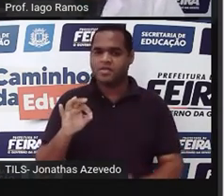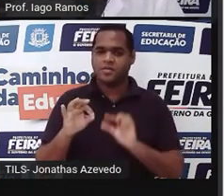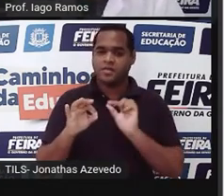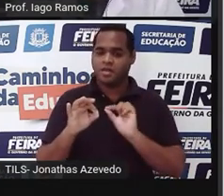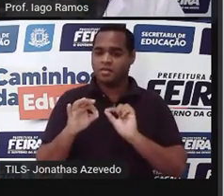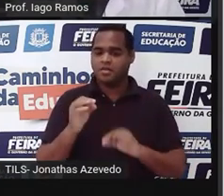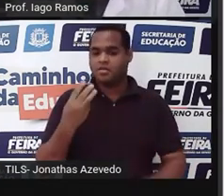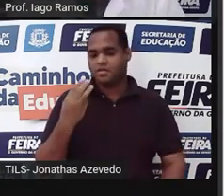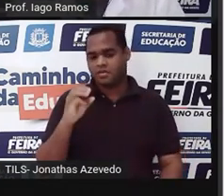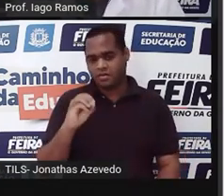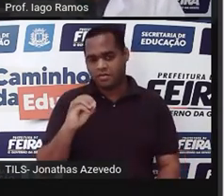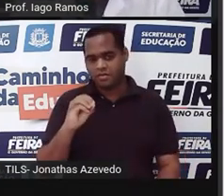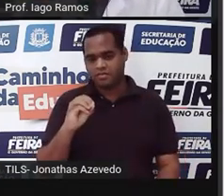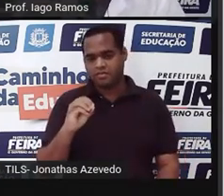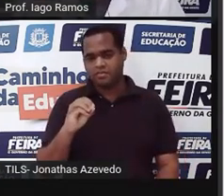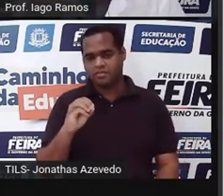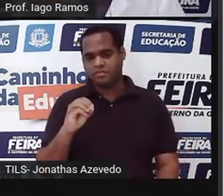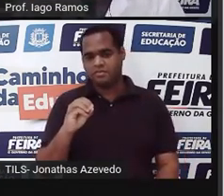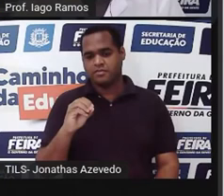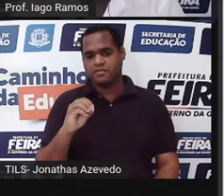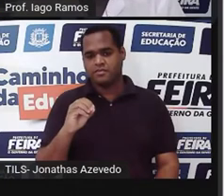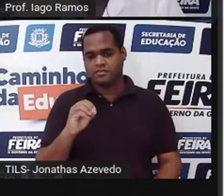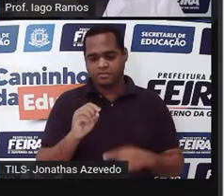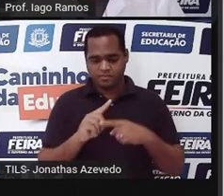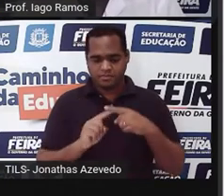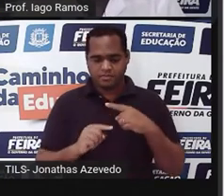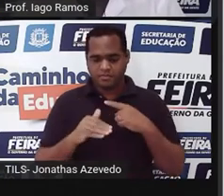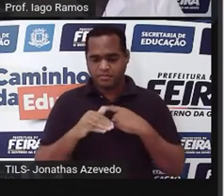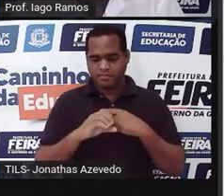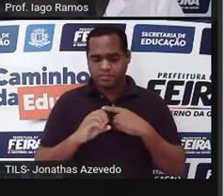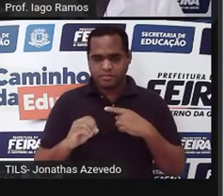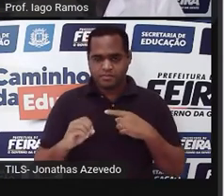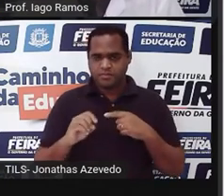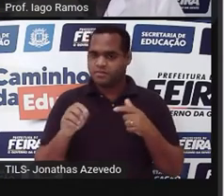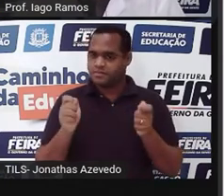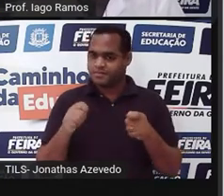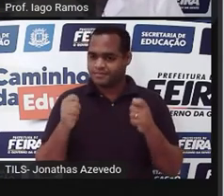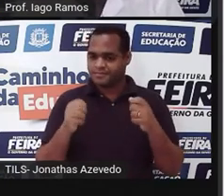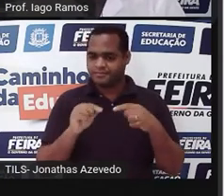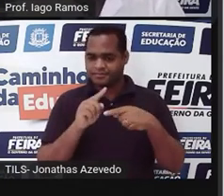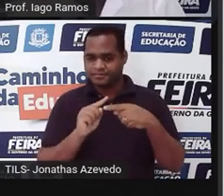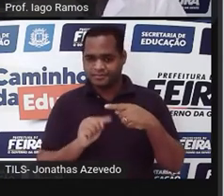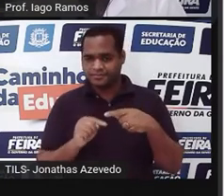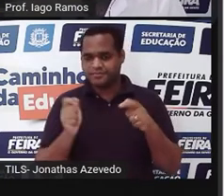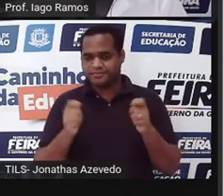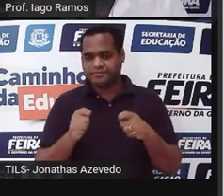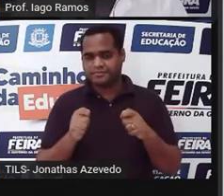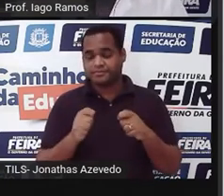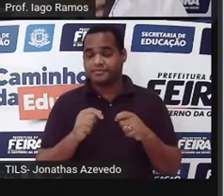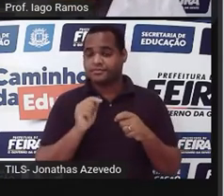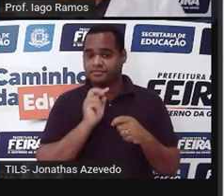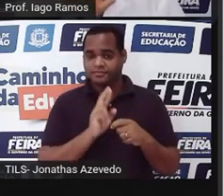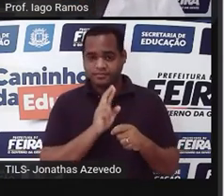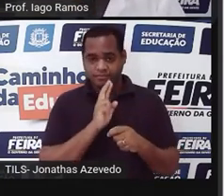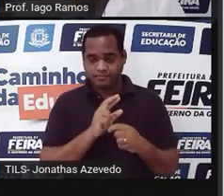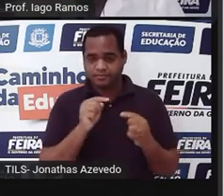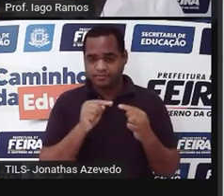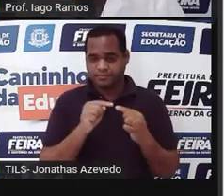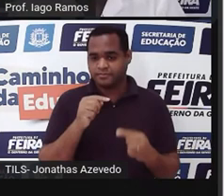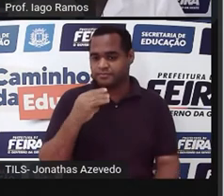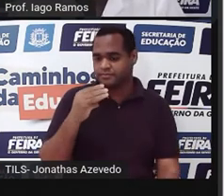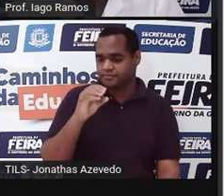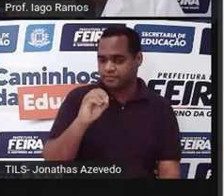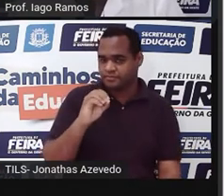é 30 / sem escrevendo ali na na tela de forma a forma de fração o resultado de 30 /